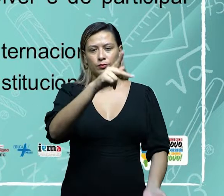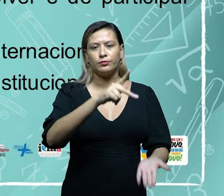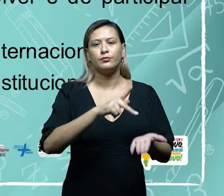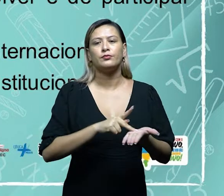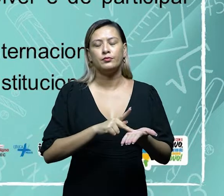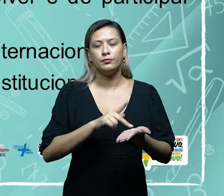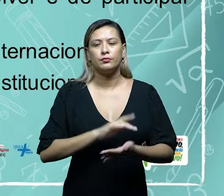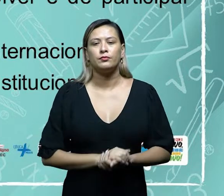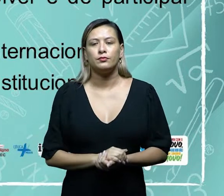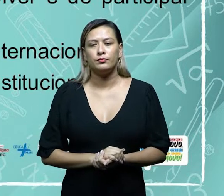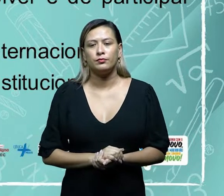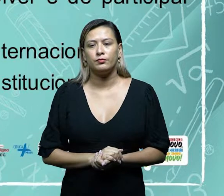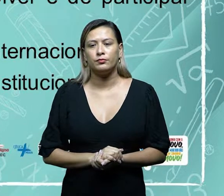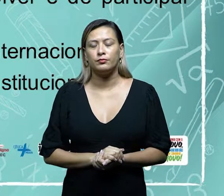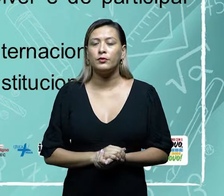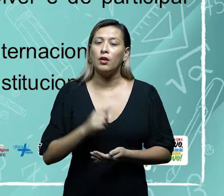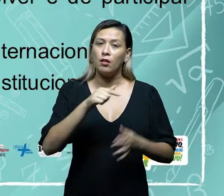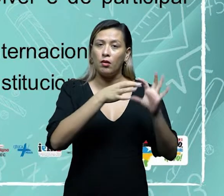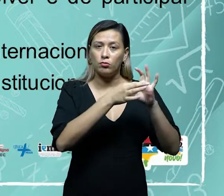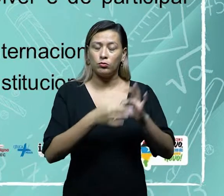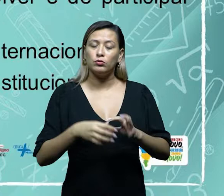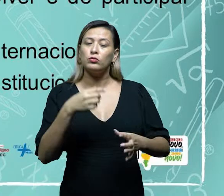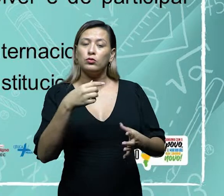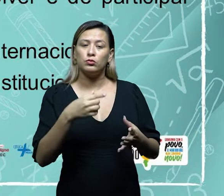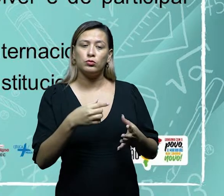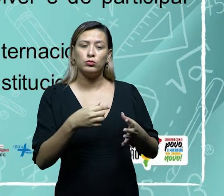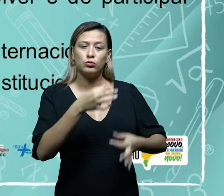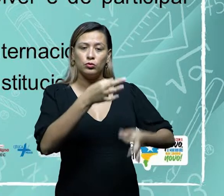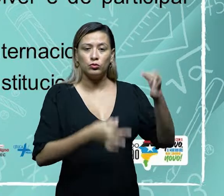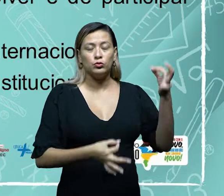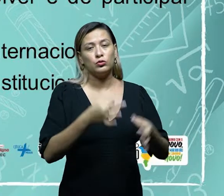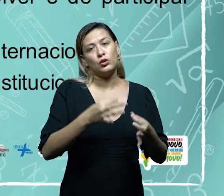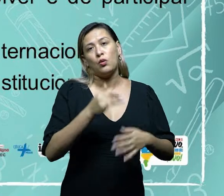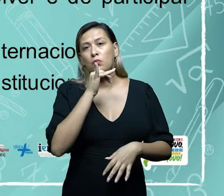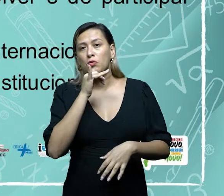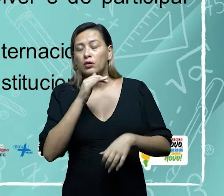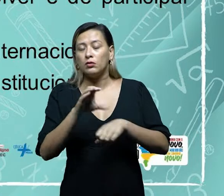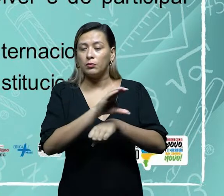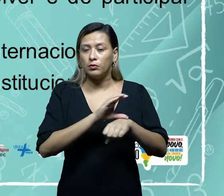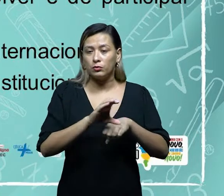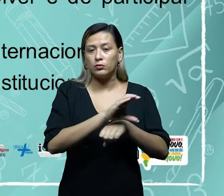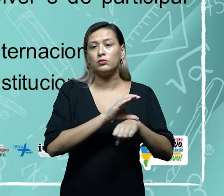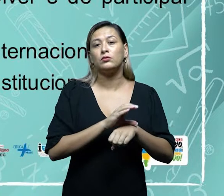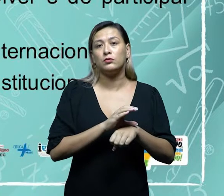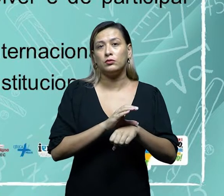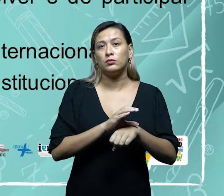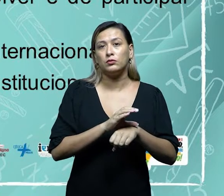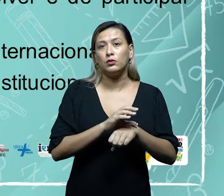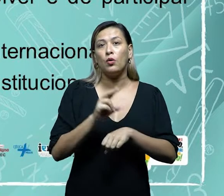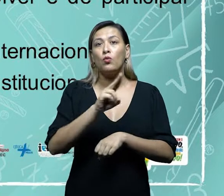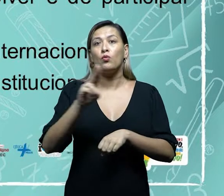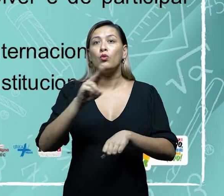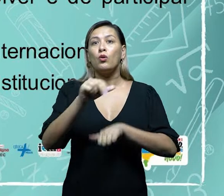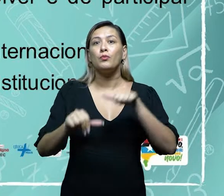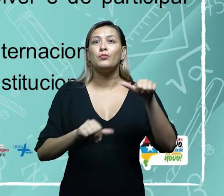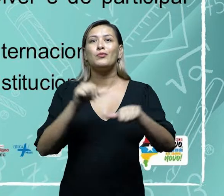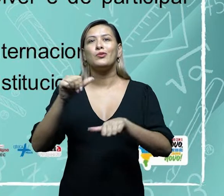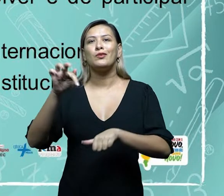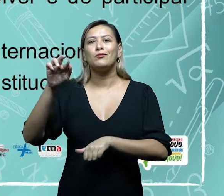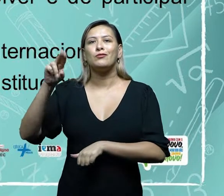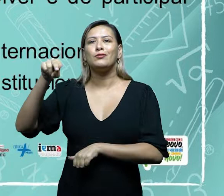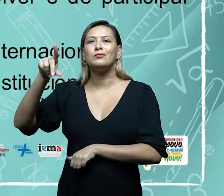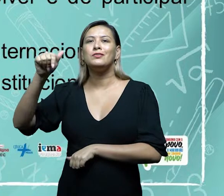determinado ordenamento jurídico, tais como Constituição, eles passam a ser chamados de direitos